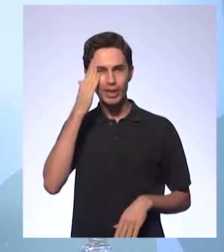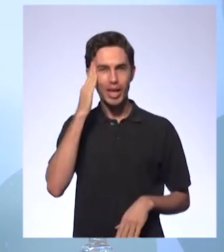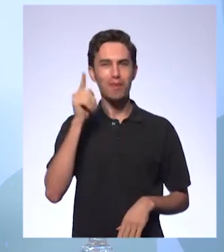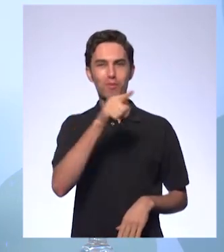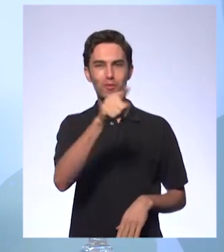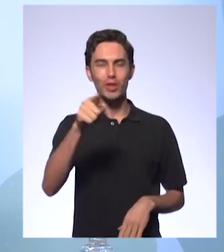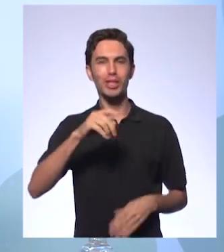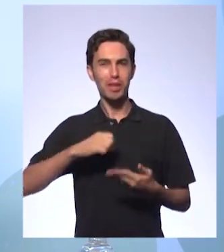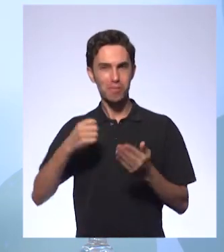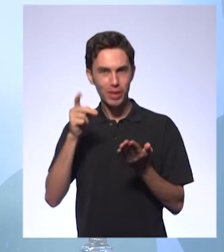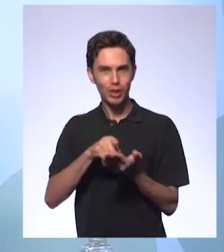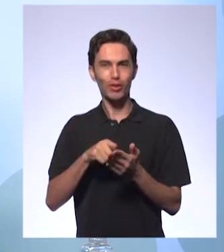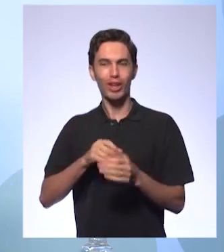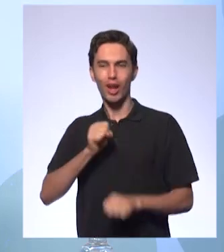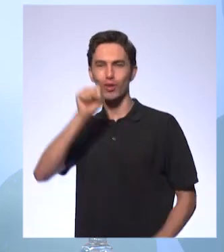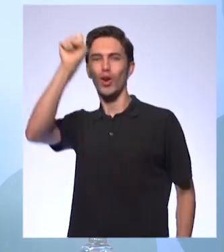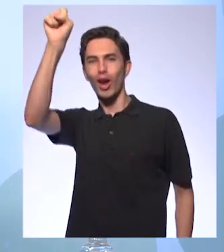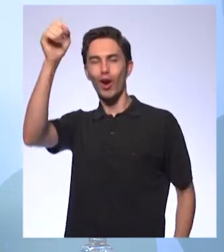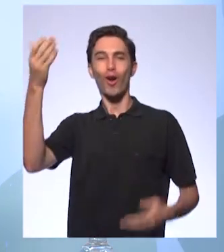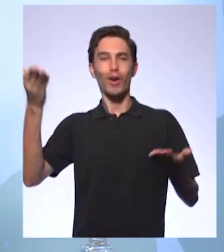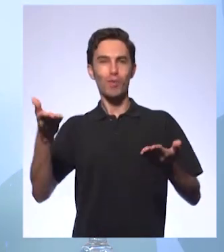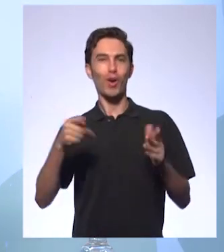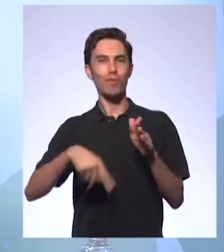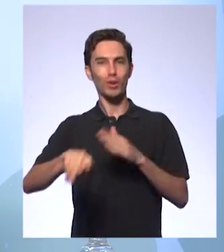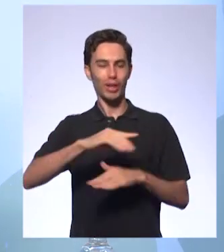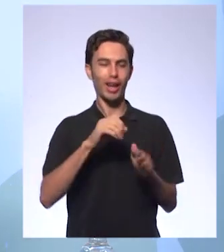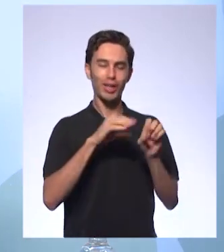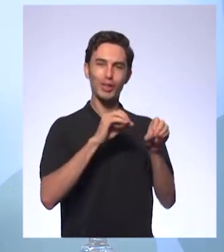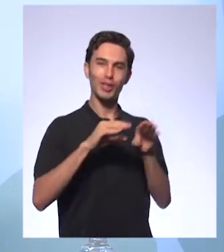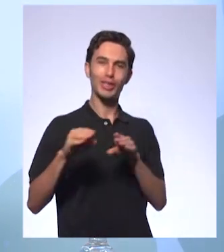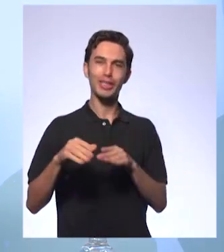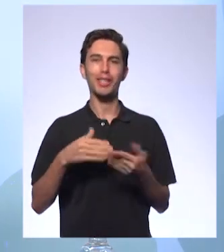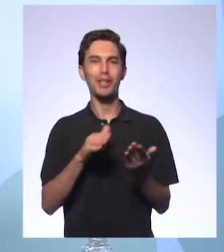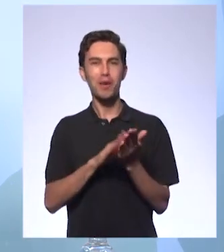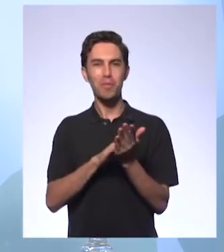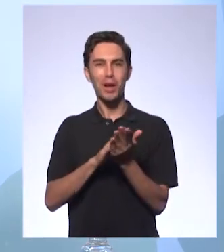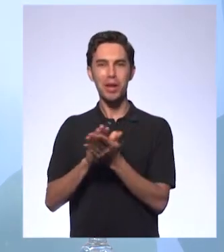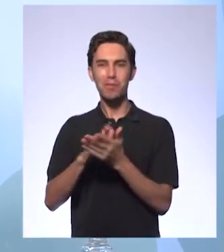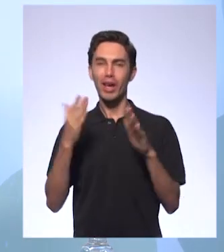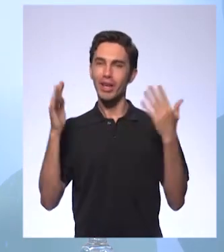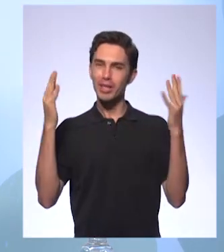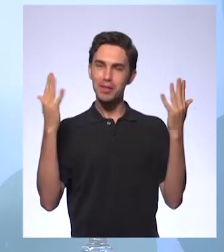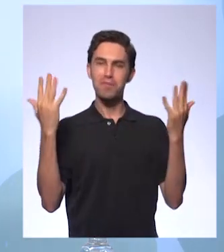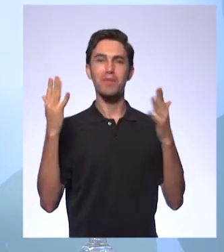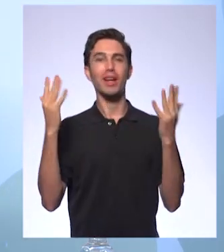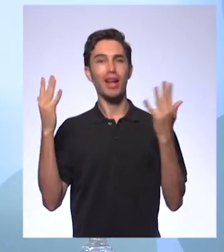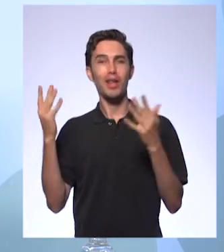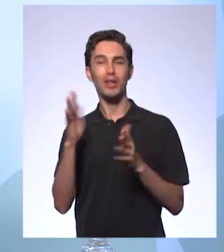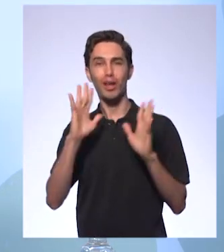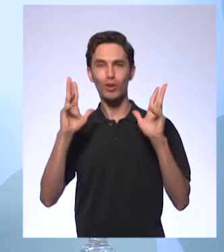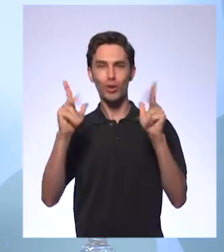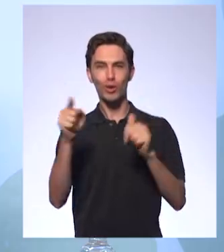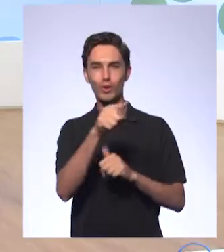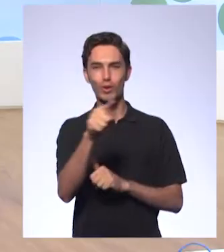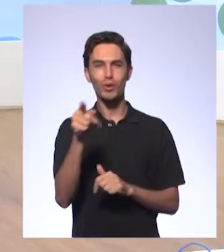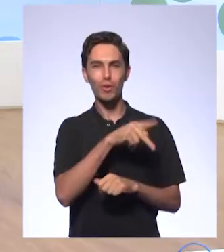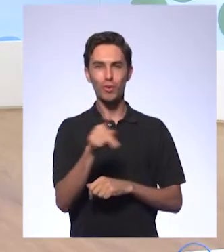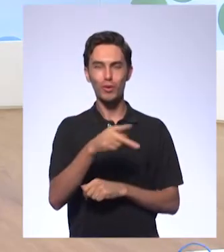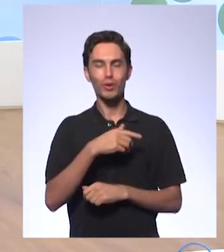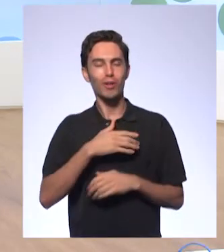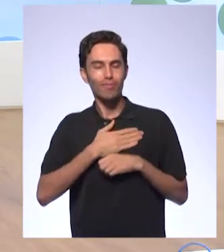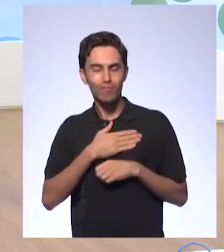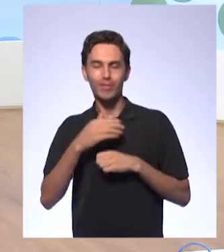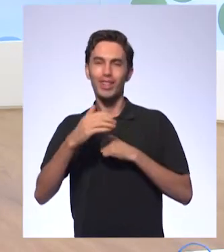esses professores que têm nos ajudado. E vamos aí comemorar o nosso dia. Aplauso para todos vocês. É um carinho